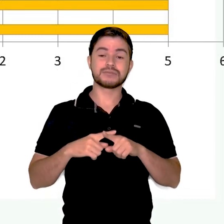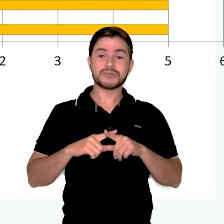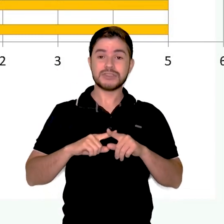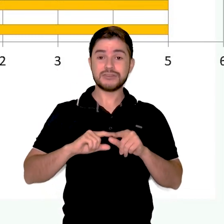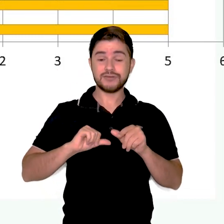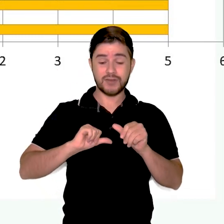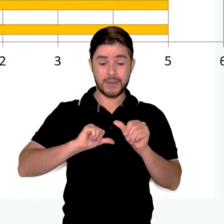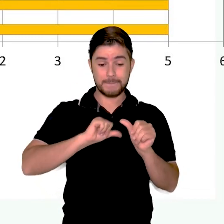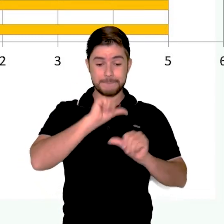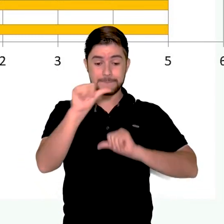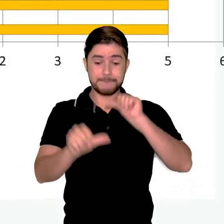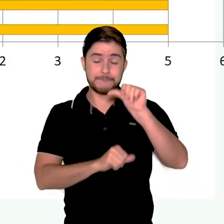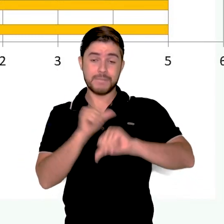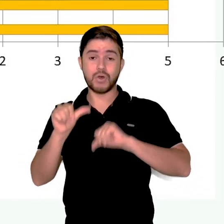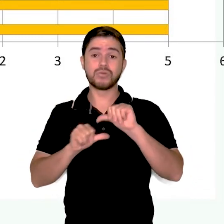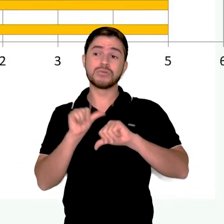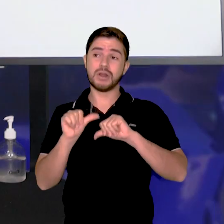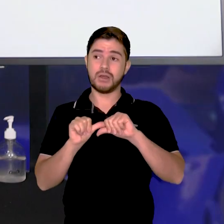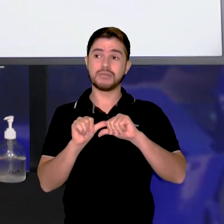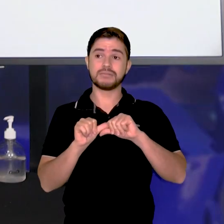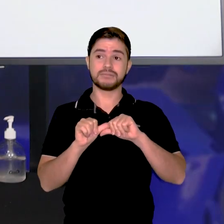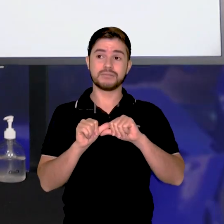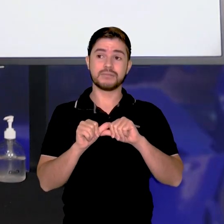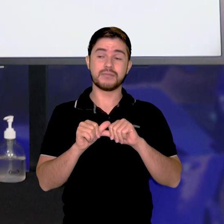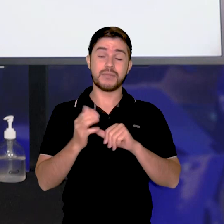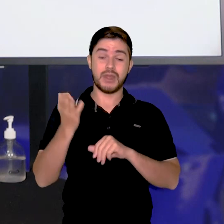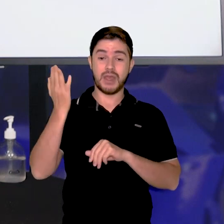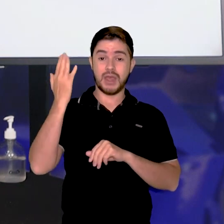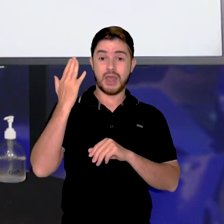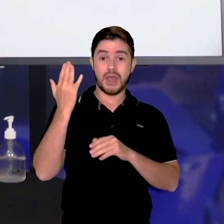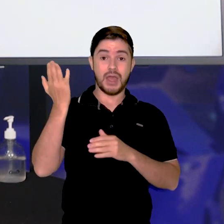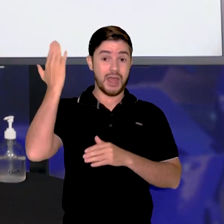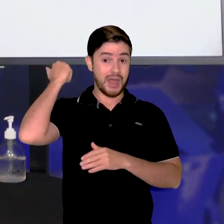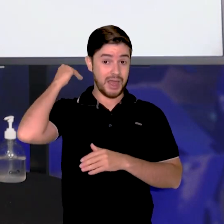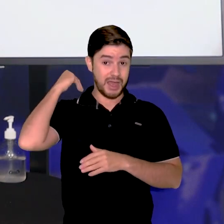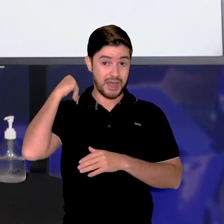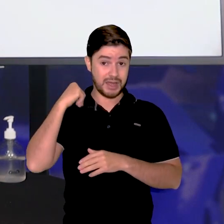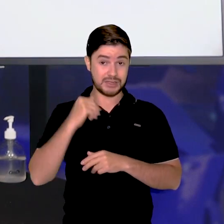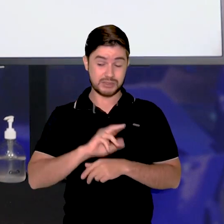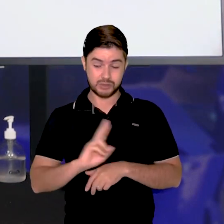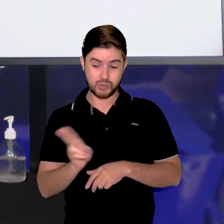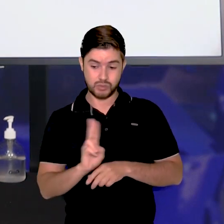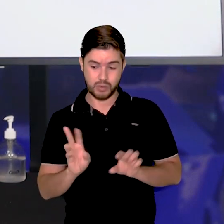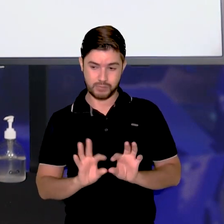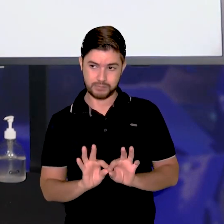os eixos, tá bom? As informações dos eixos. Então, ó, enquanto lá no gráfico de barras,